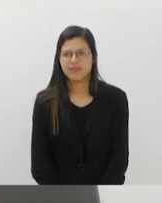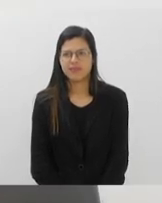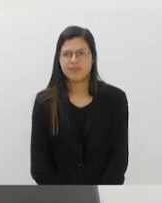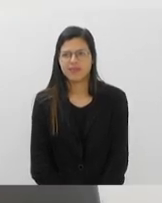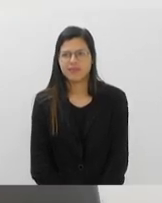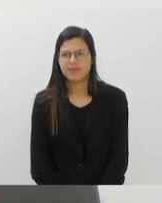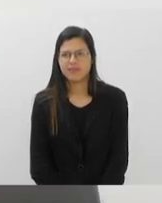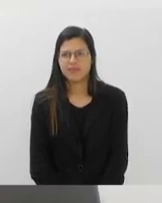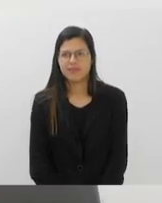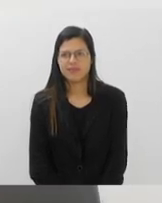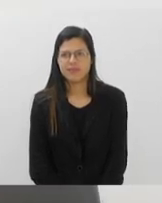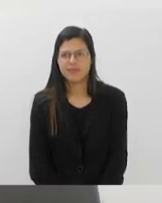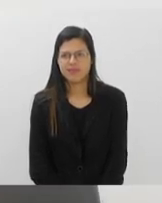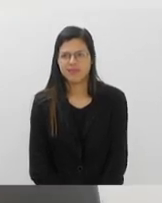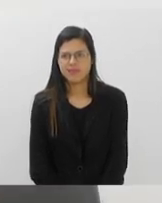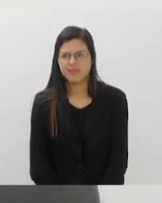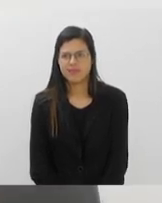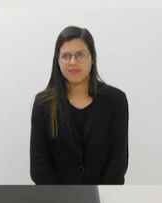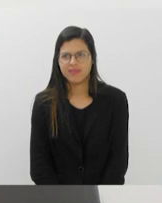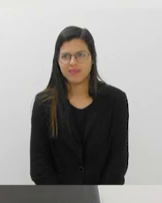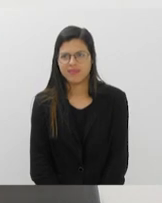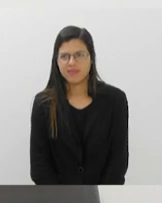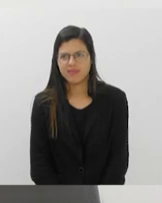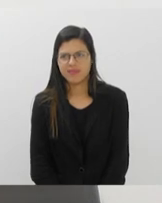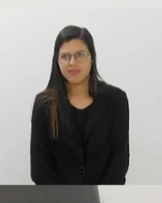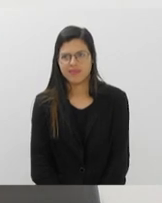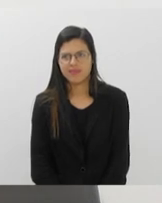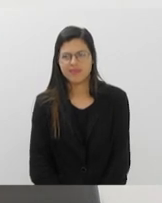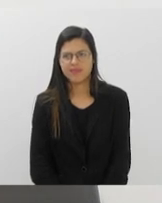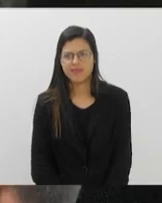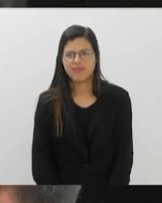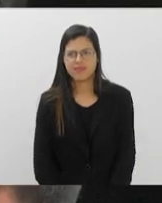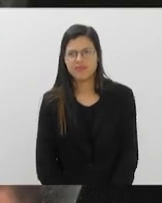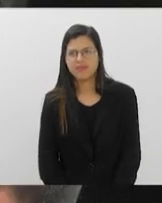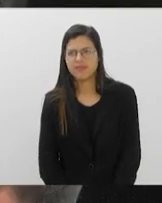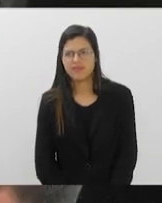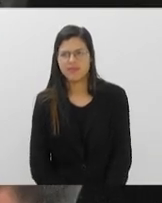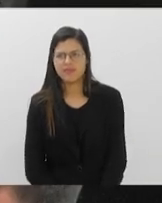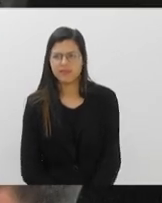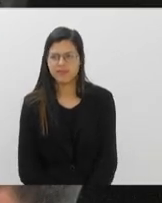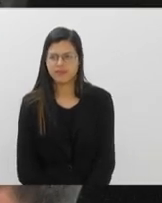coração seu livrinho pega seu livrinho venha cá V